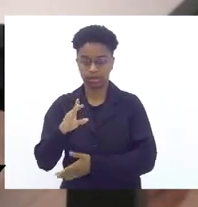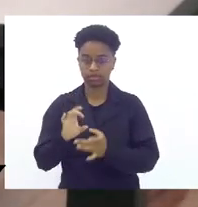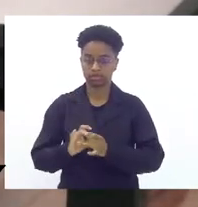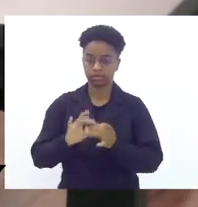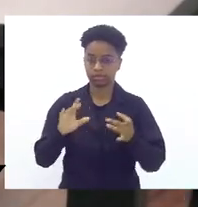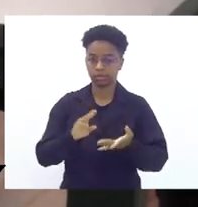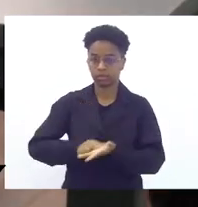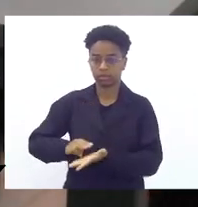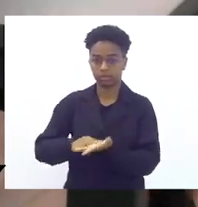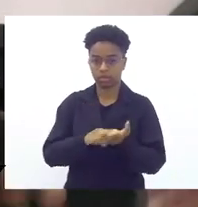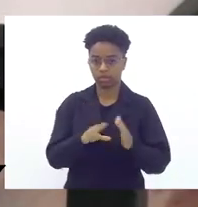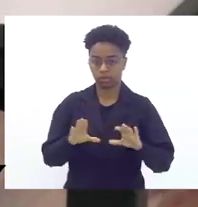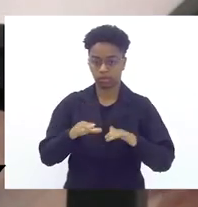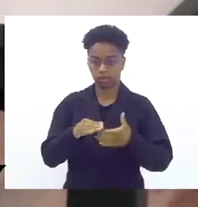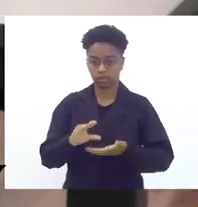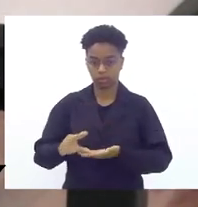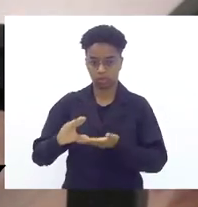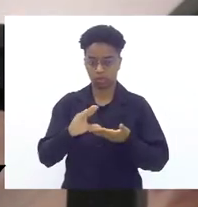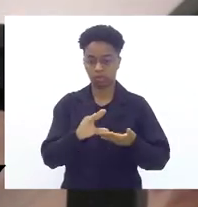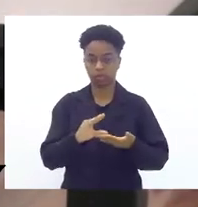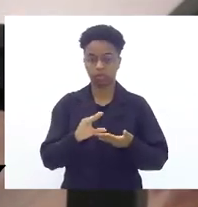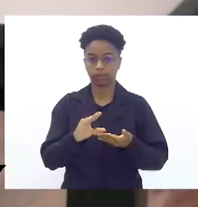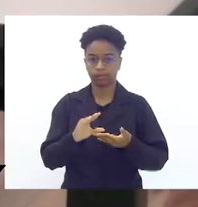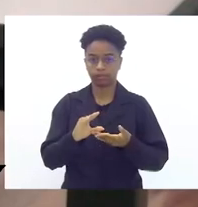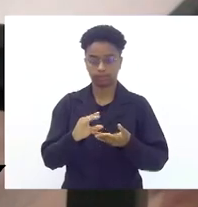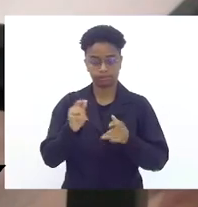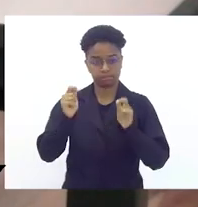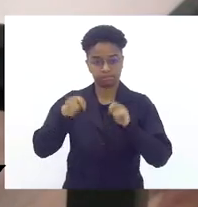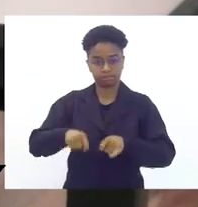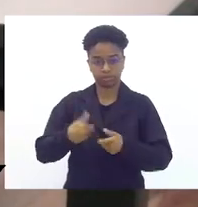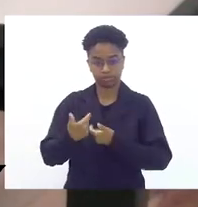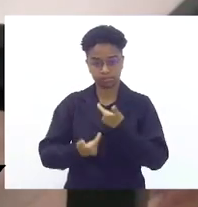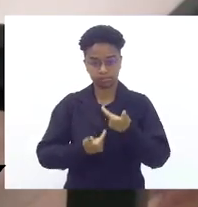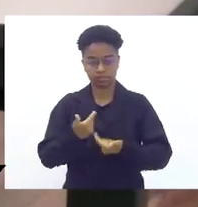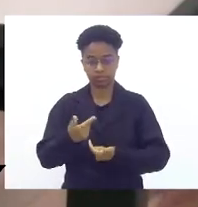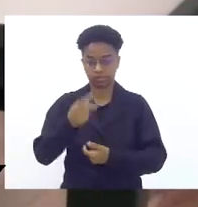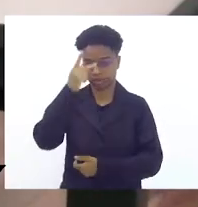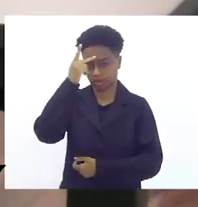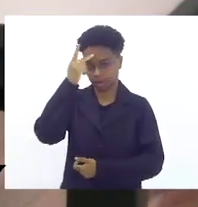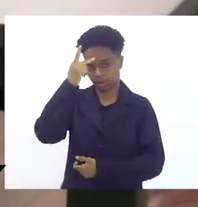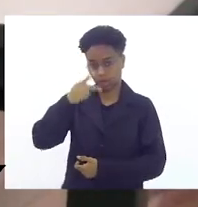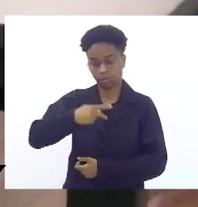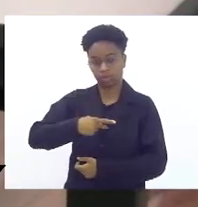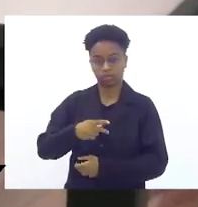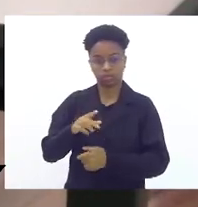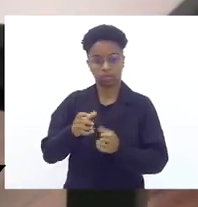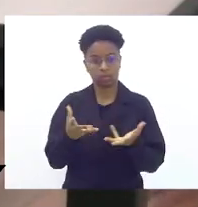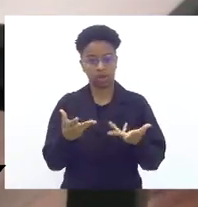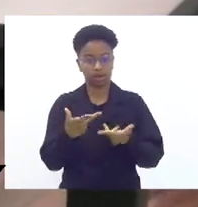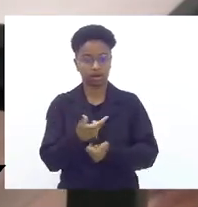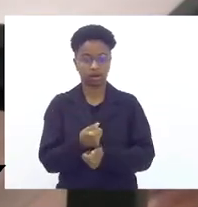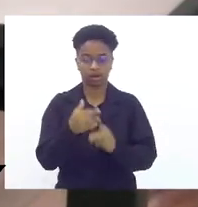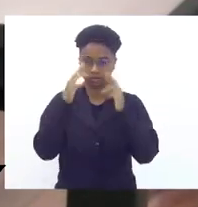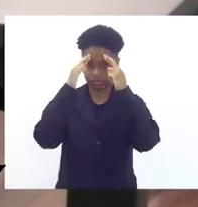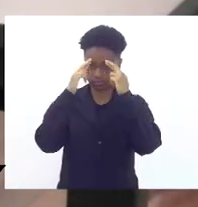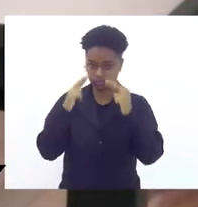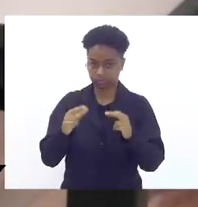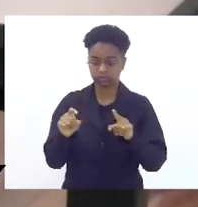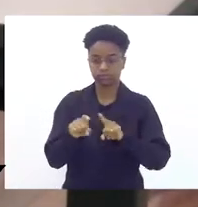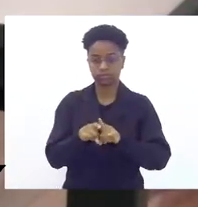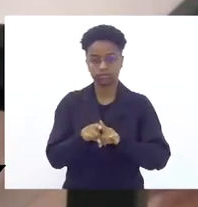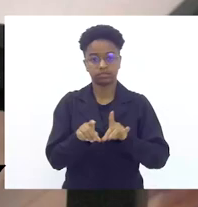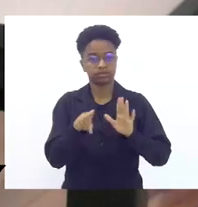e membros daquele colegiado foi possível realizar um trabalho com autonomia com qualidade com respeito as